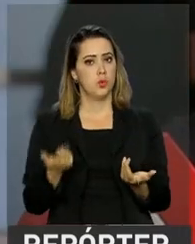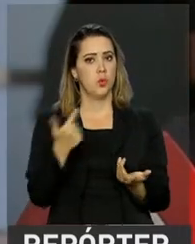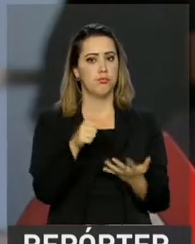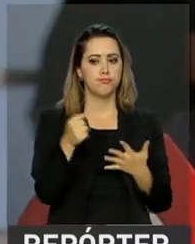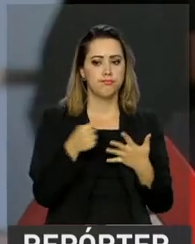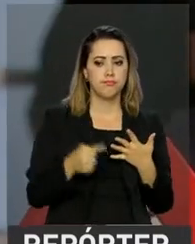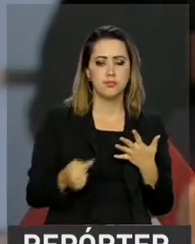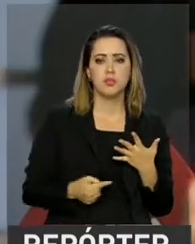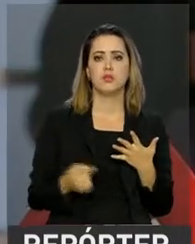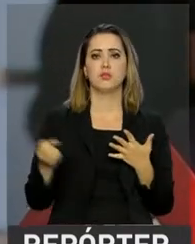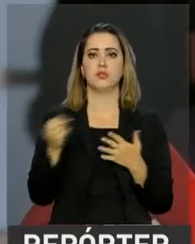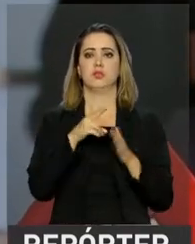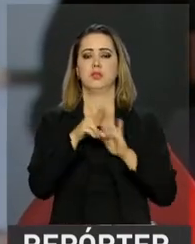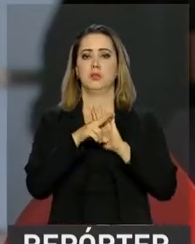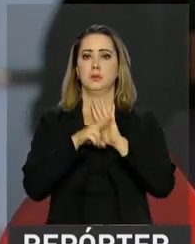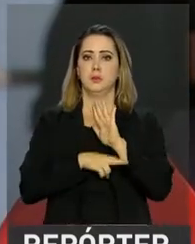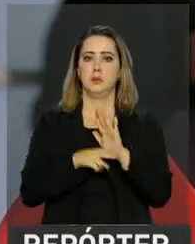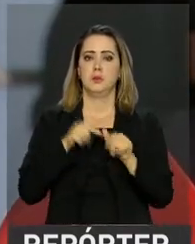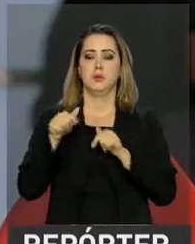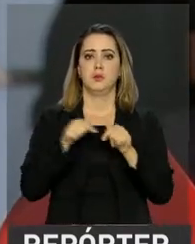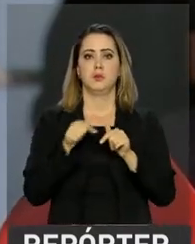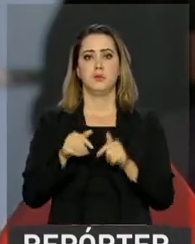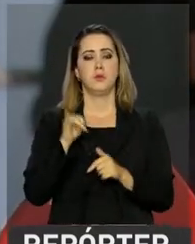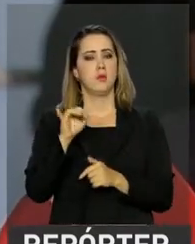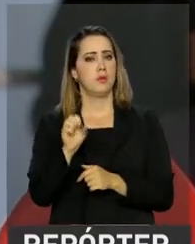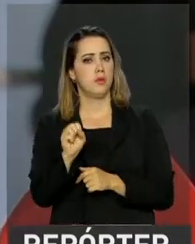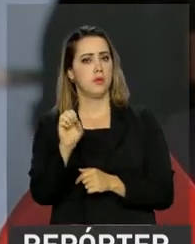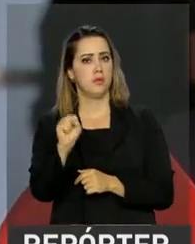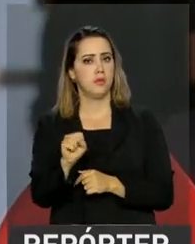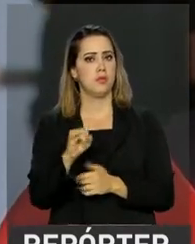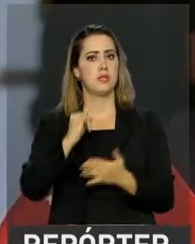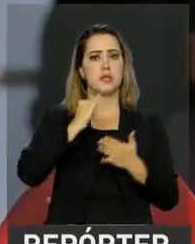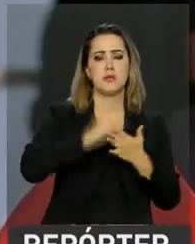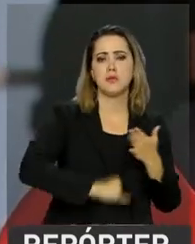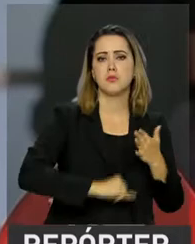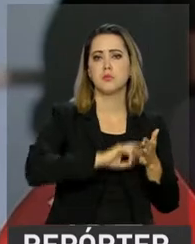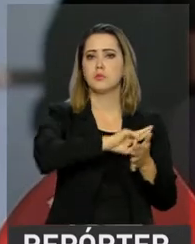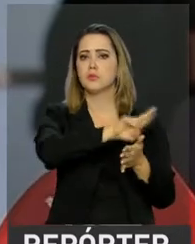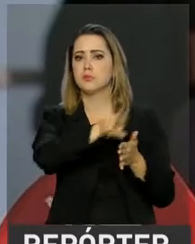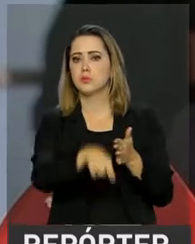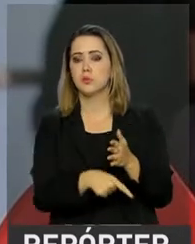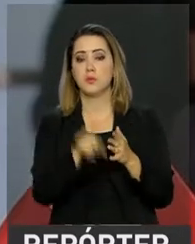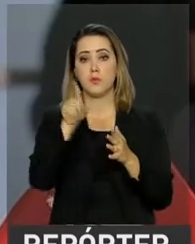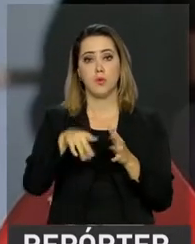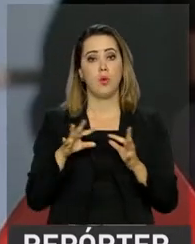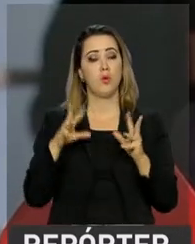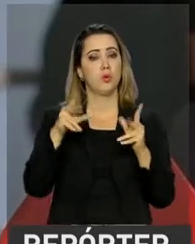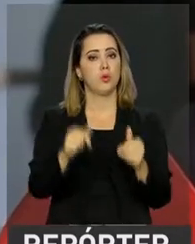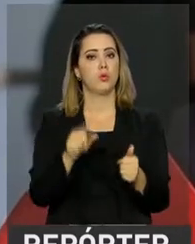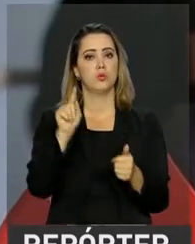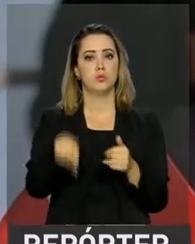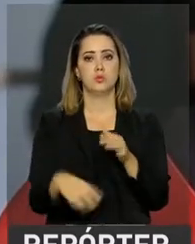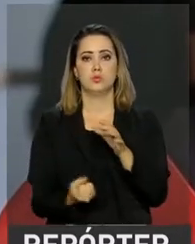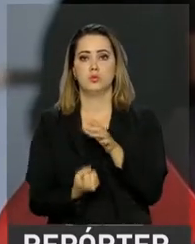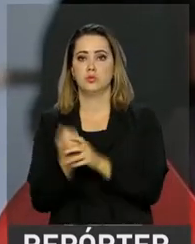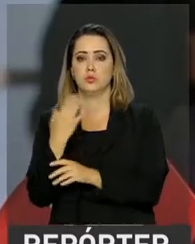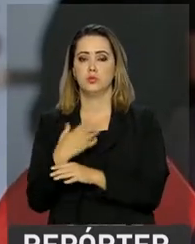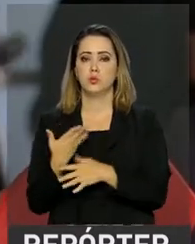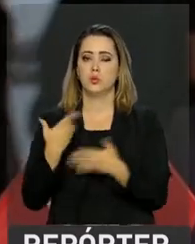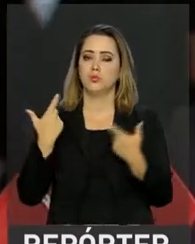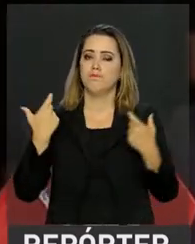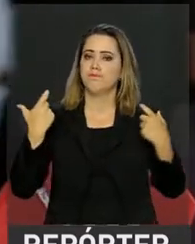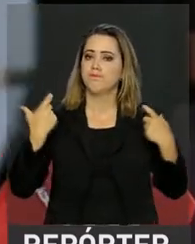outras reformas de andamento, previdência, tributária e etc. Tudo isso cria um